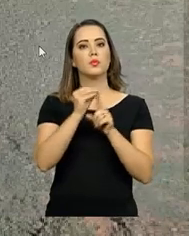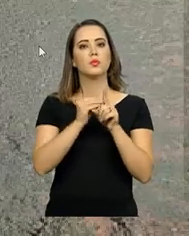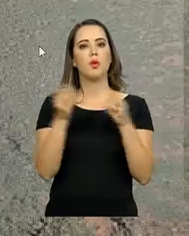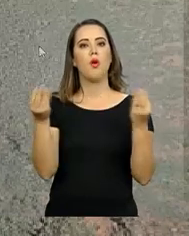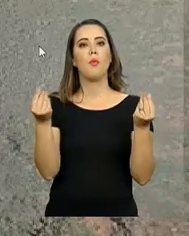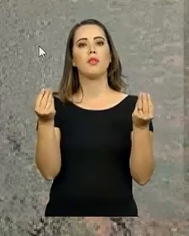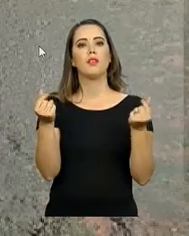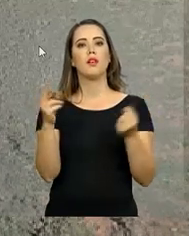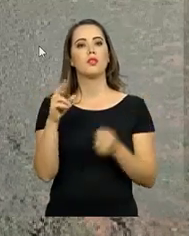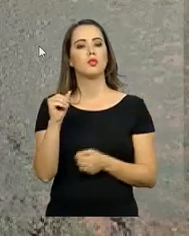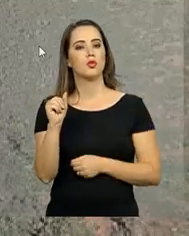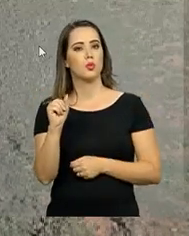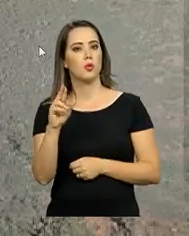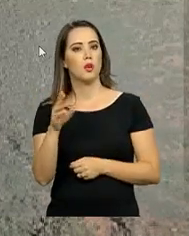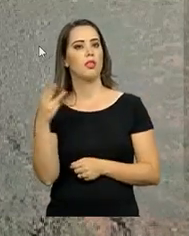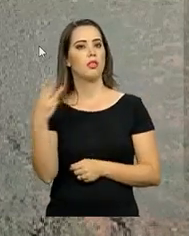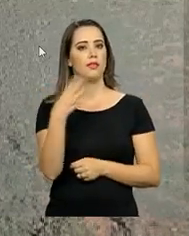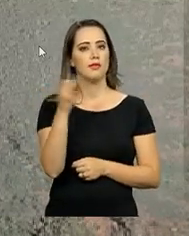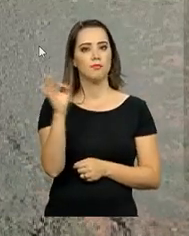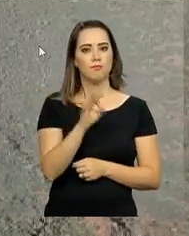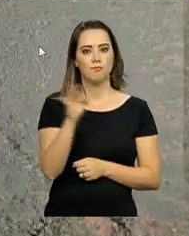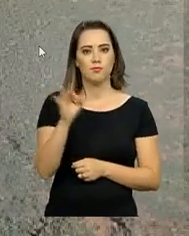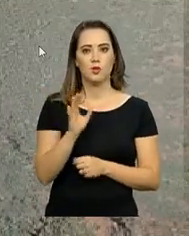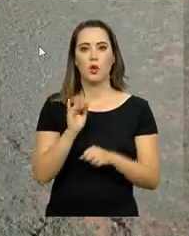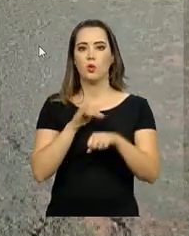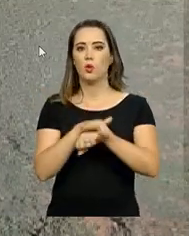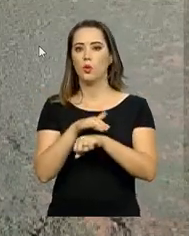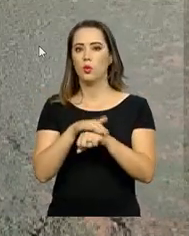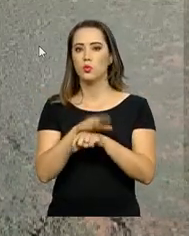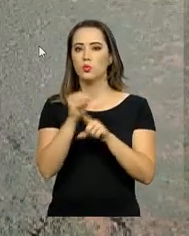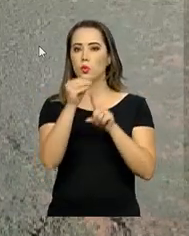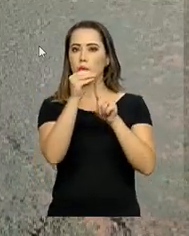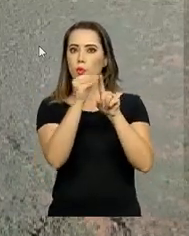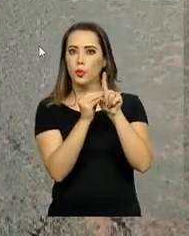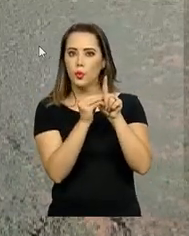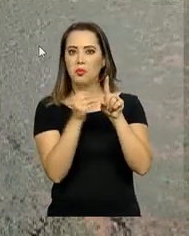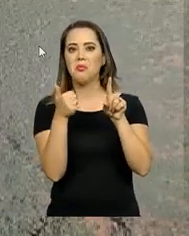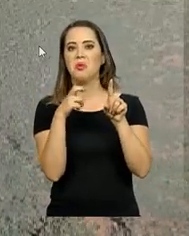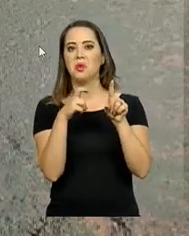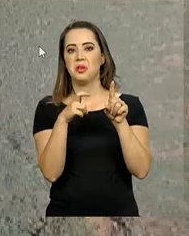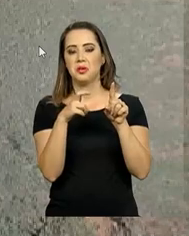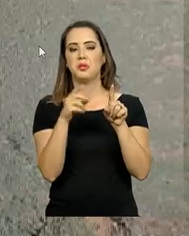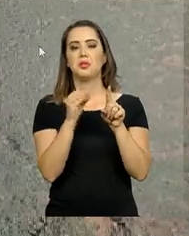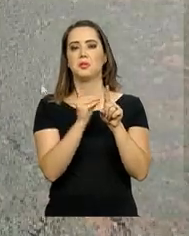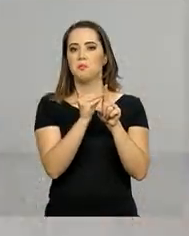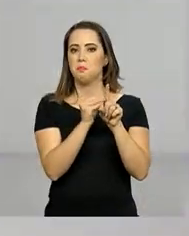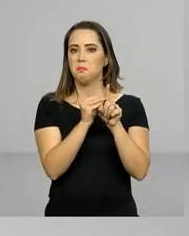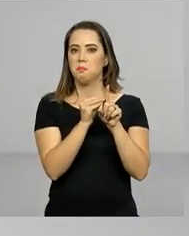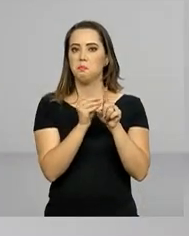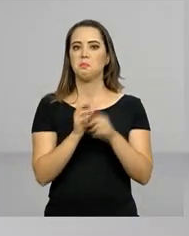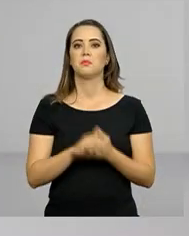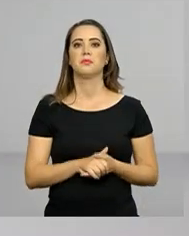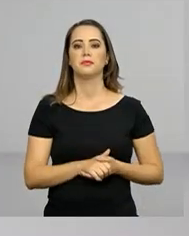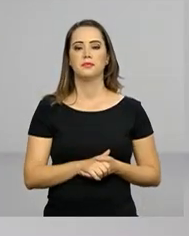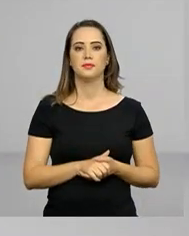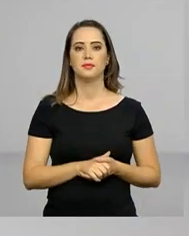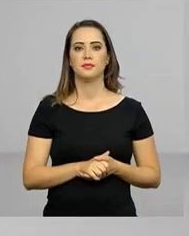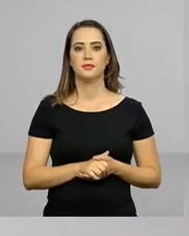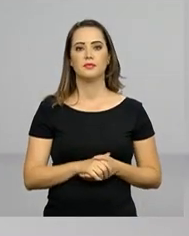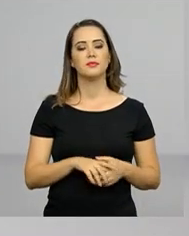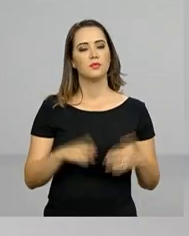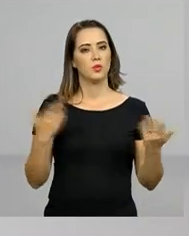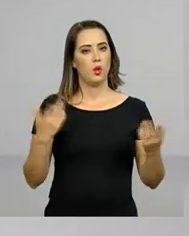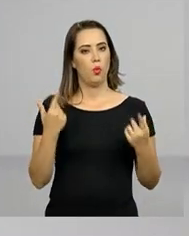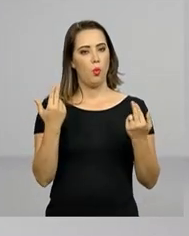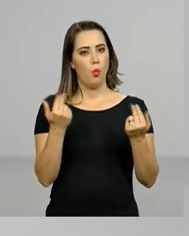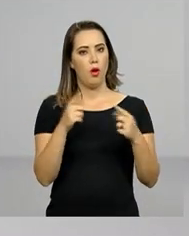do ar está em 33 por cento para a noite a mínima prevista é de 15 graus e assim como em brasília